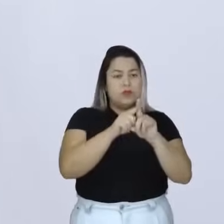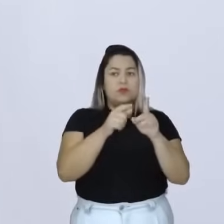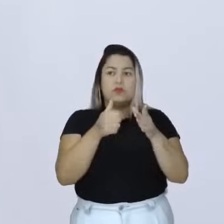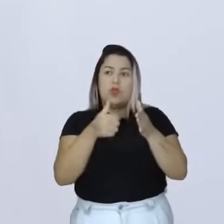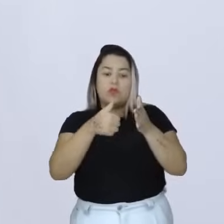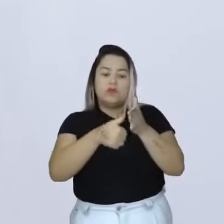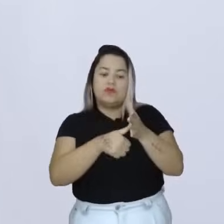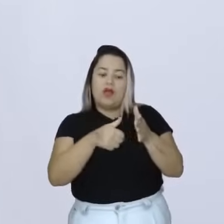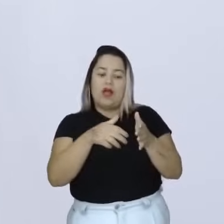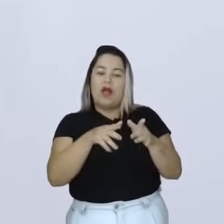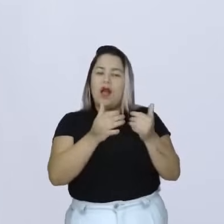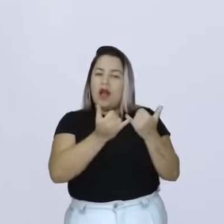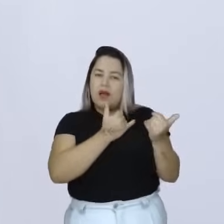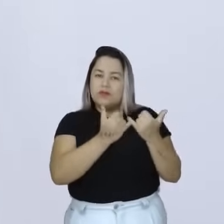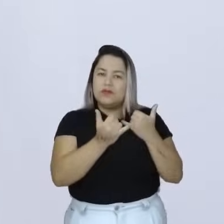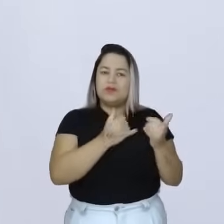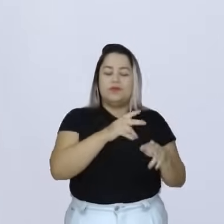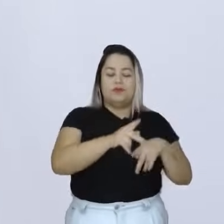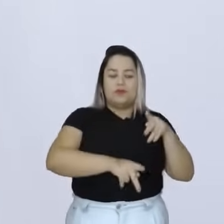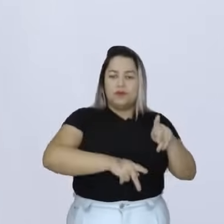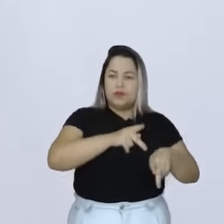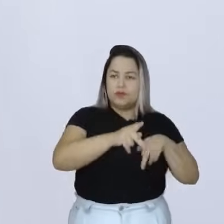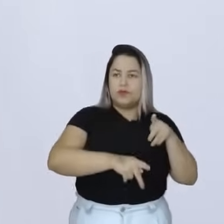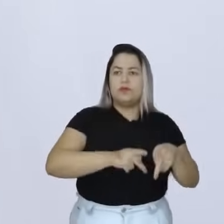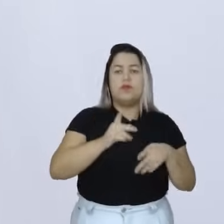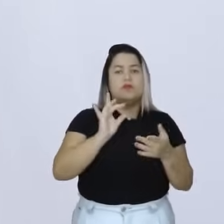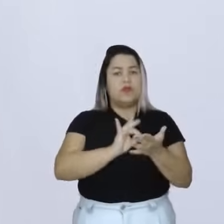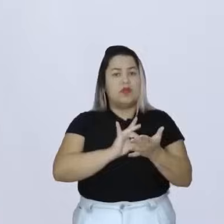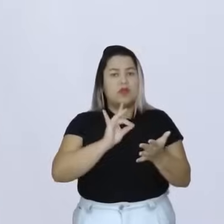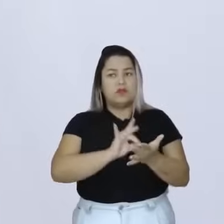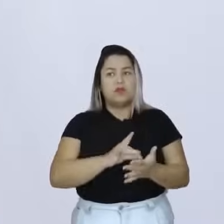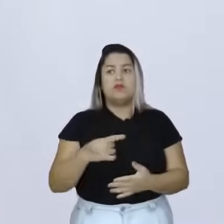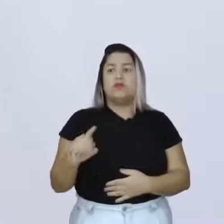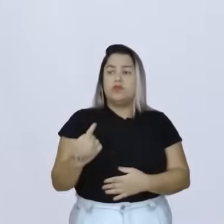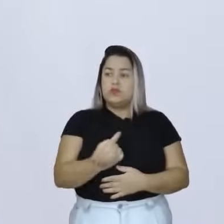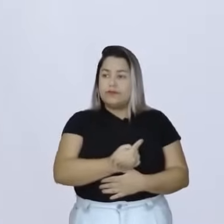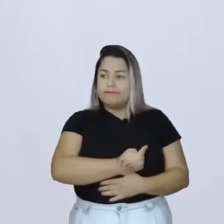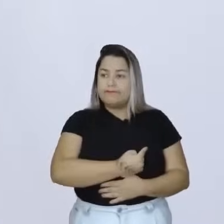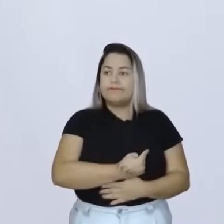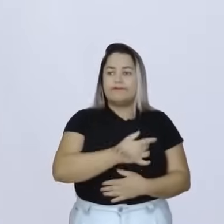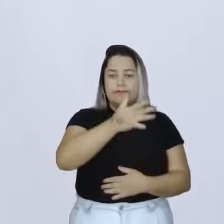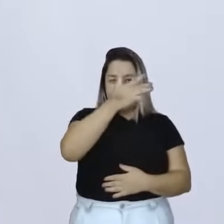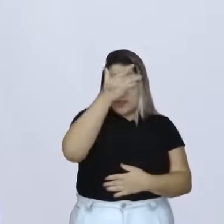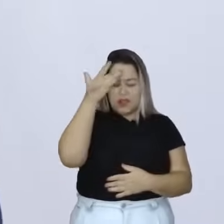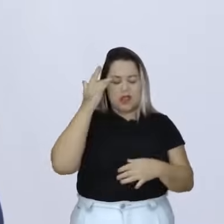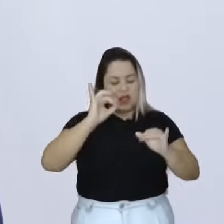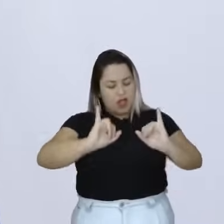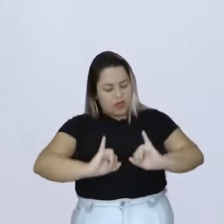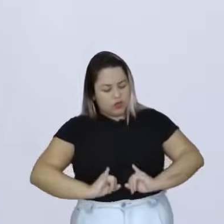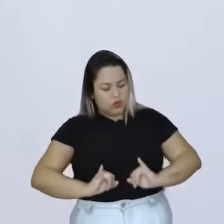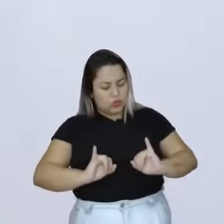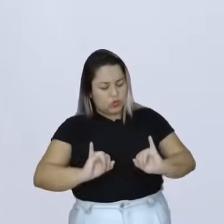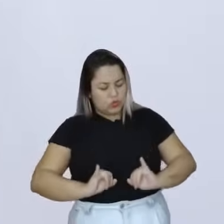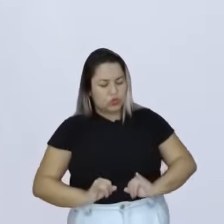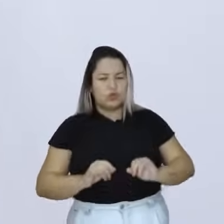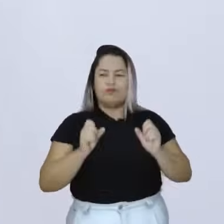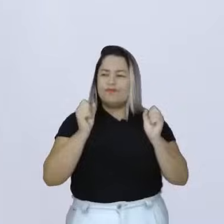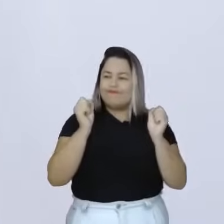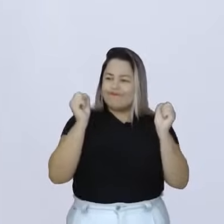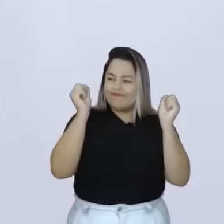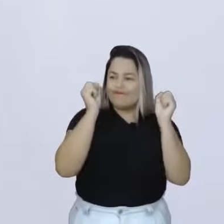do nosso povo, que está ali retratando a realidade da nossa gente, as suas dores, as suas dificuldades,